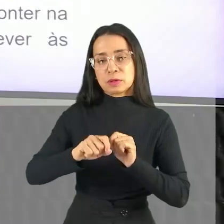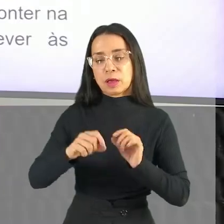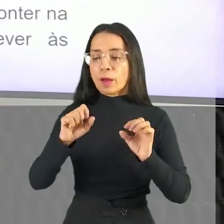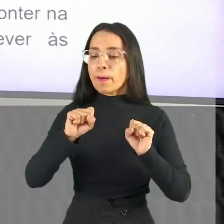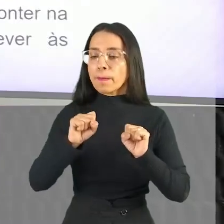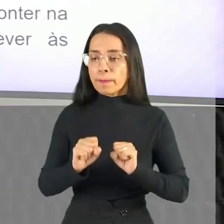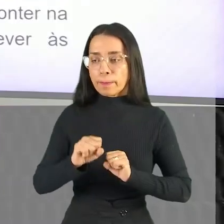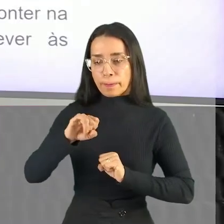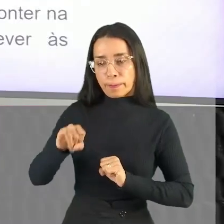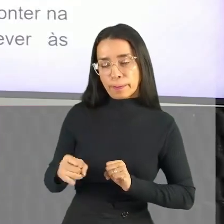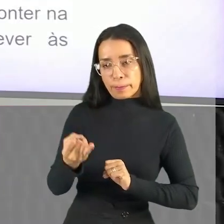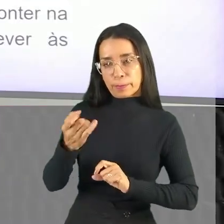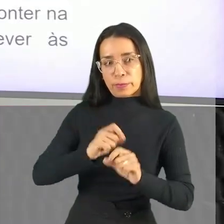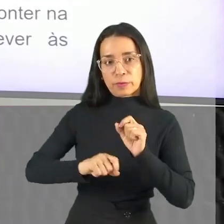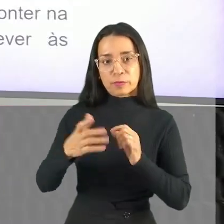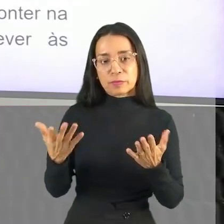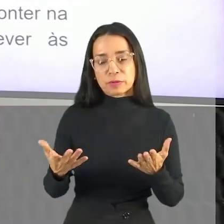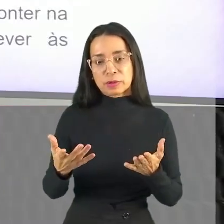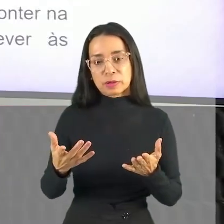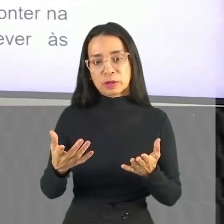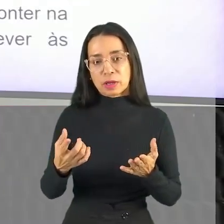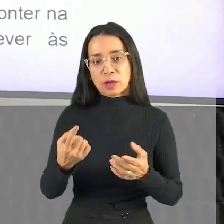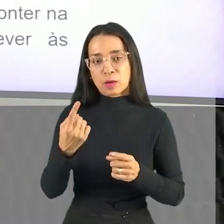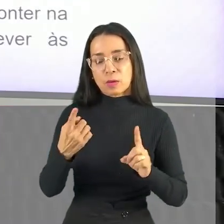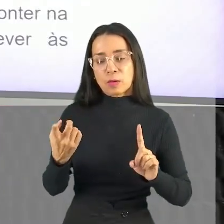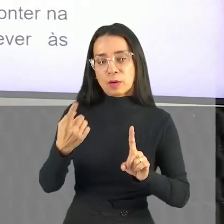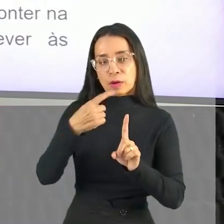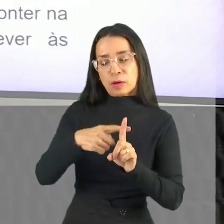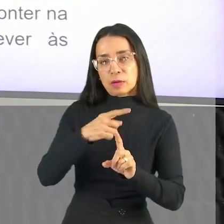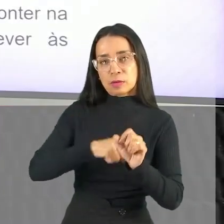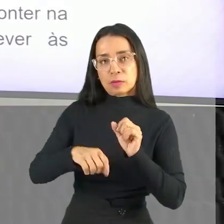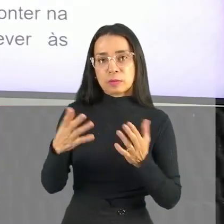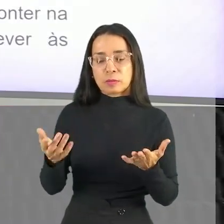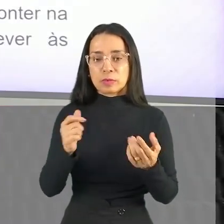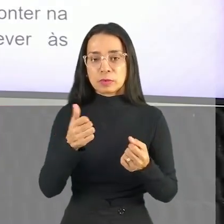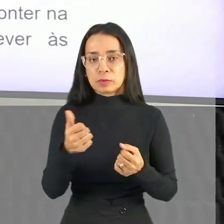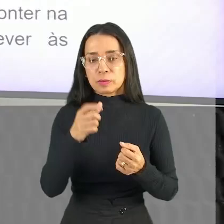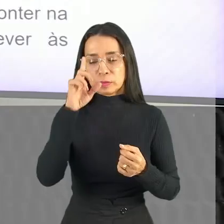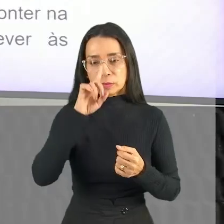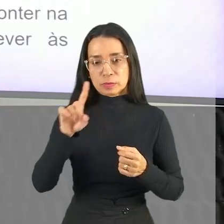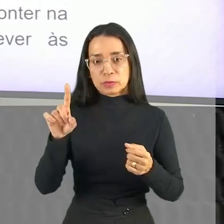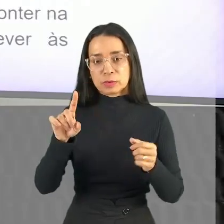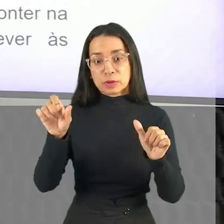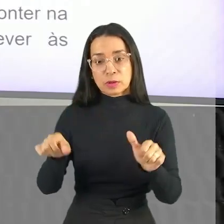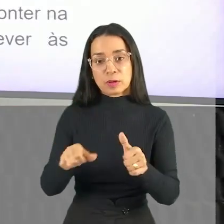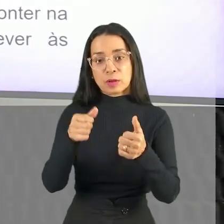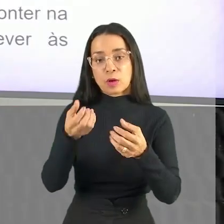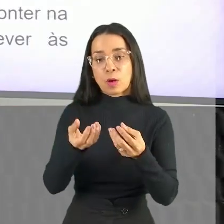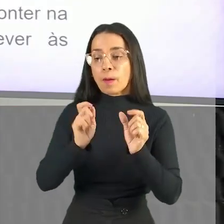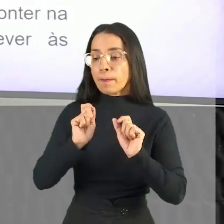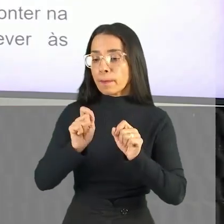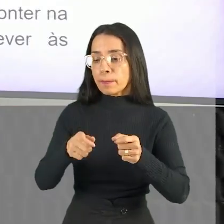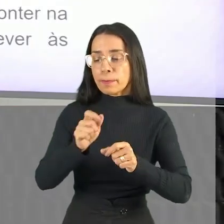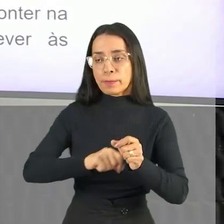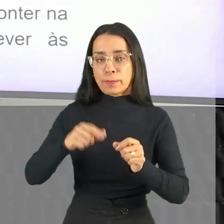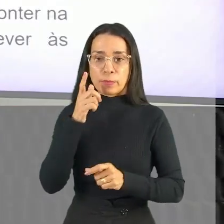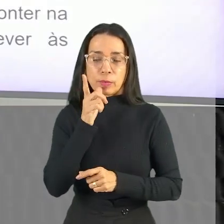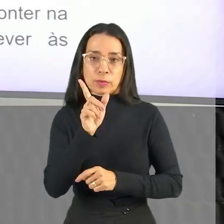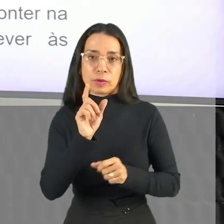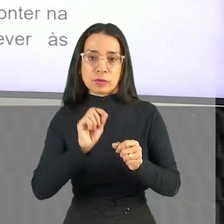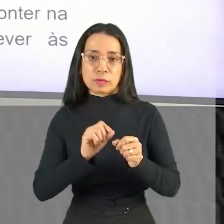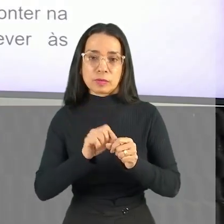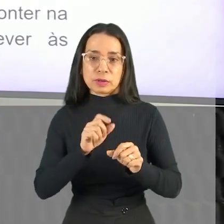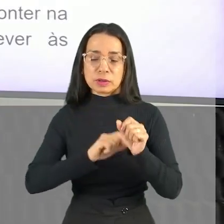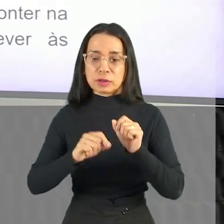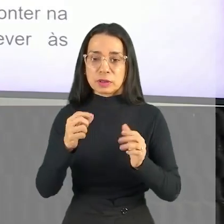horas, inclusive essa hora que vem a mais para você no primeiro dia, da melhor maneira possível para que você consiga fazer tanto a